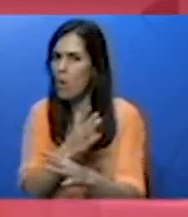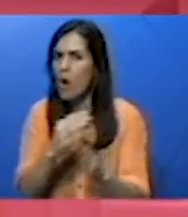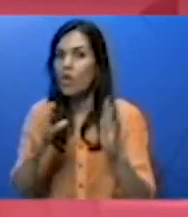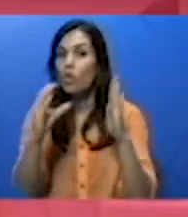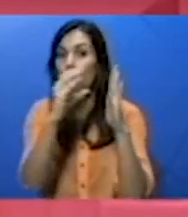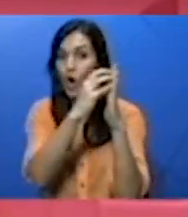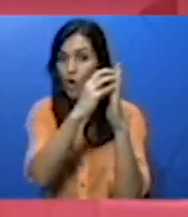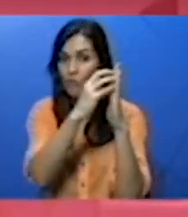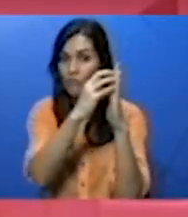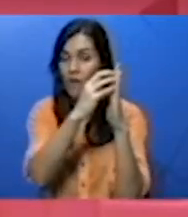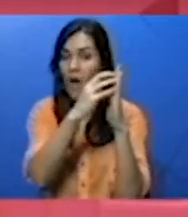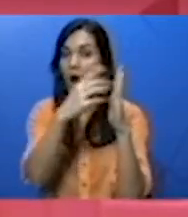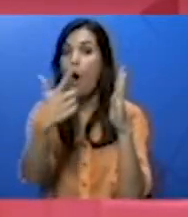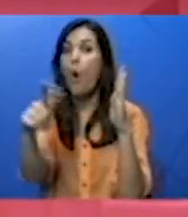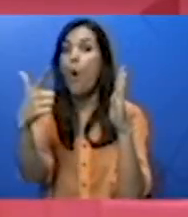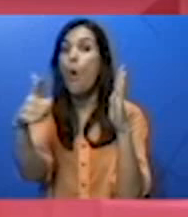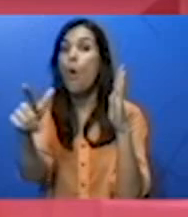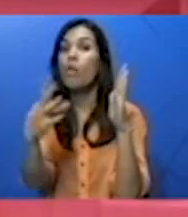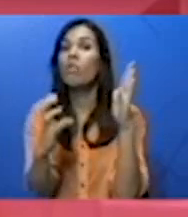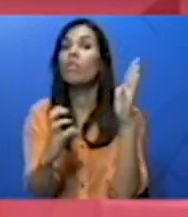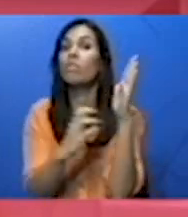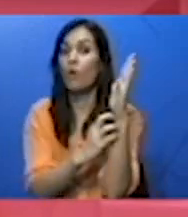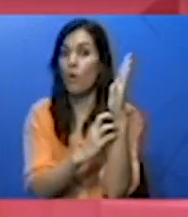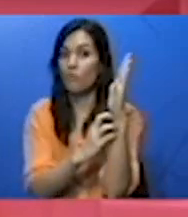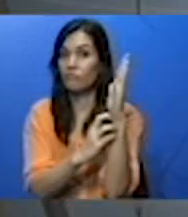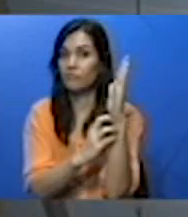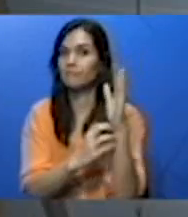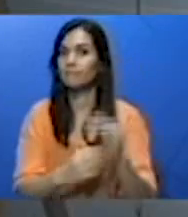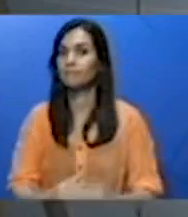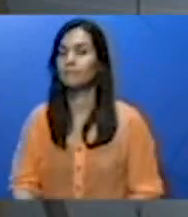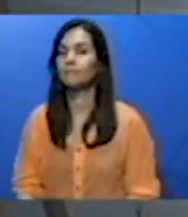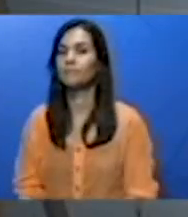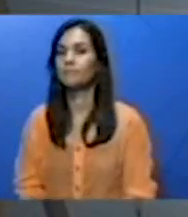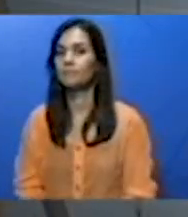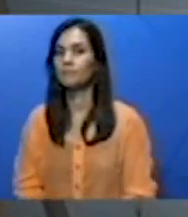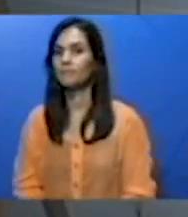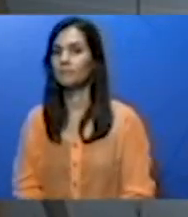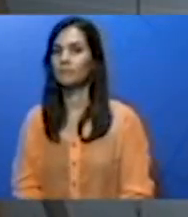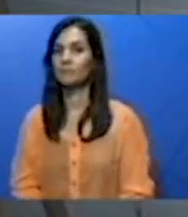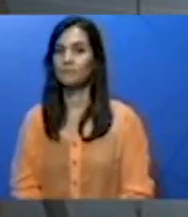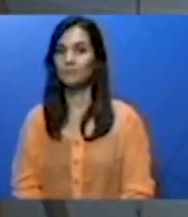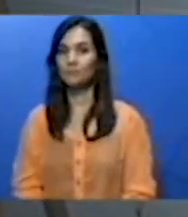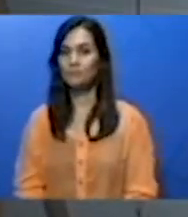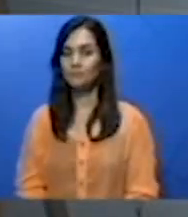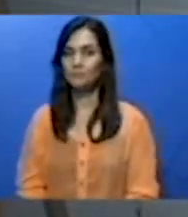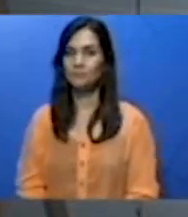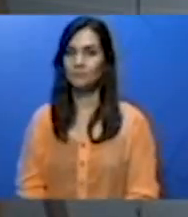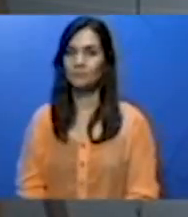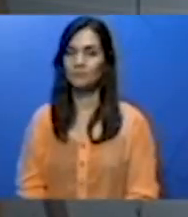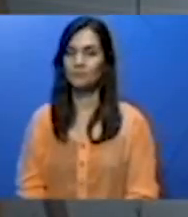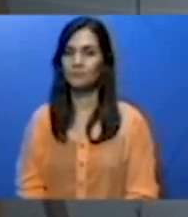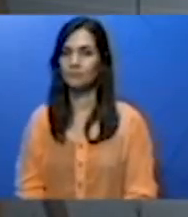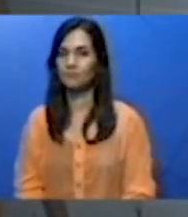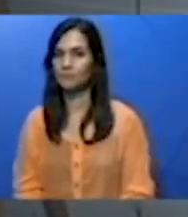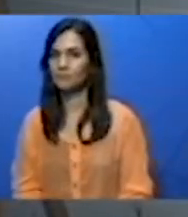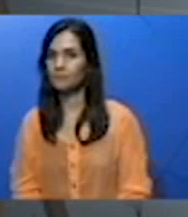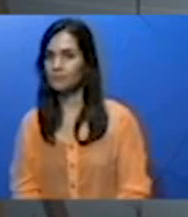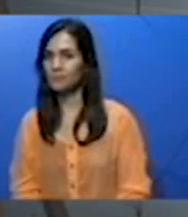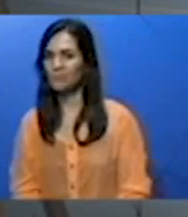estrofe, então tá. Agora vou pôr um coraçãozinho aqui bonitinho, tá, Clarinha? Para as crianças saberem. Agora vamos para a